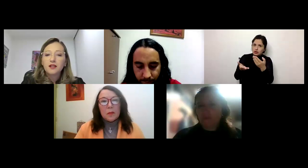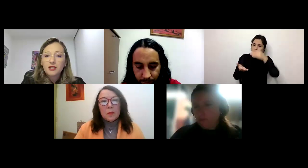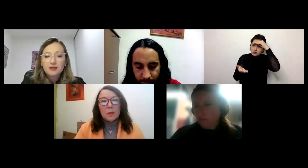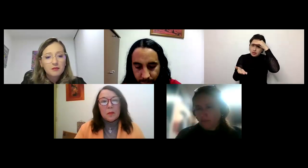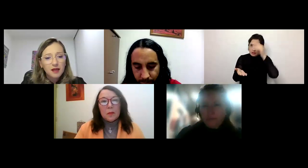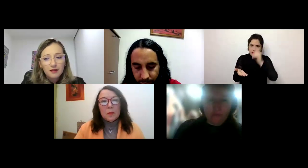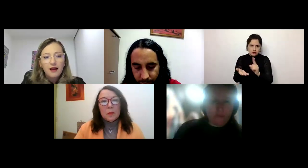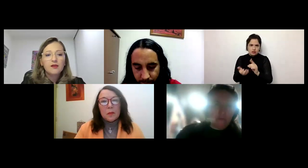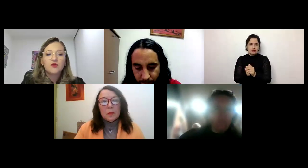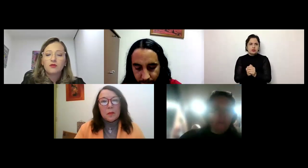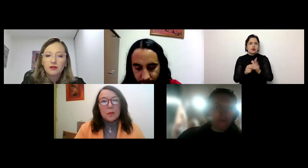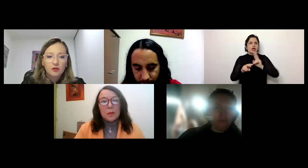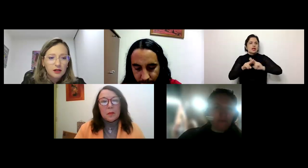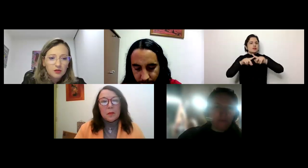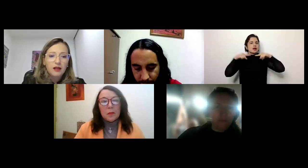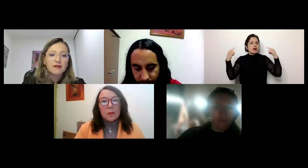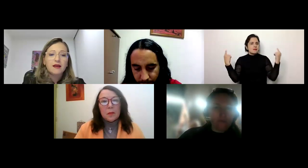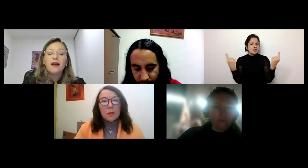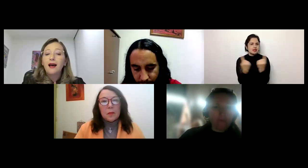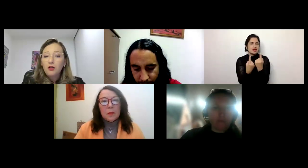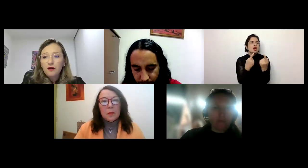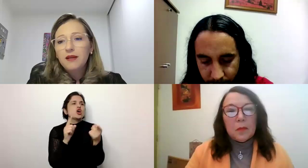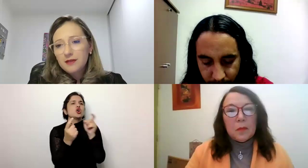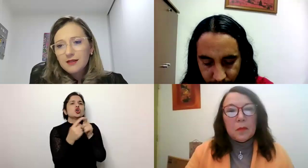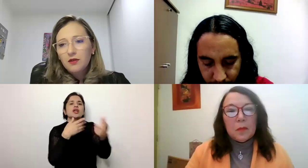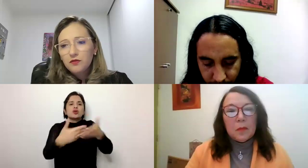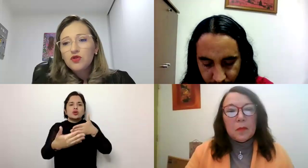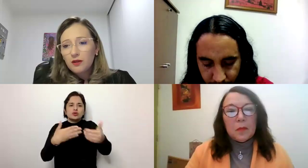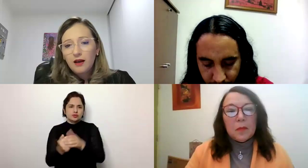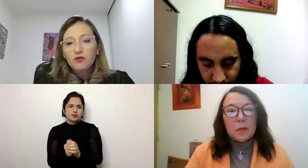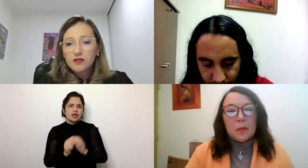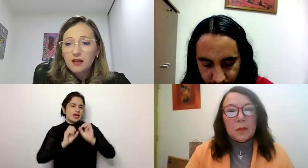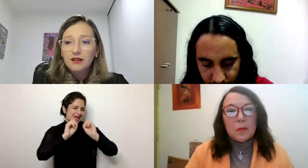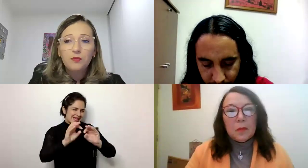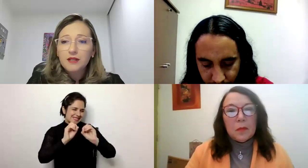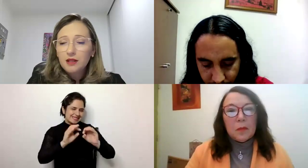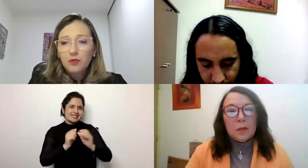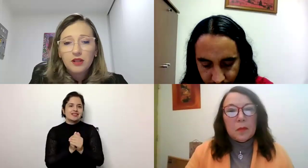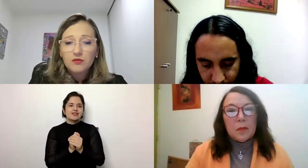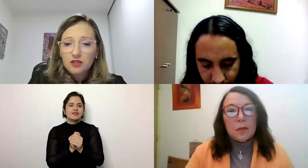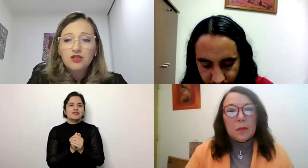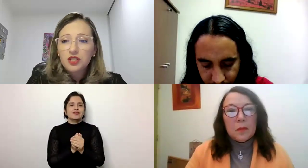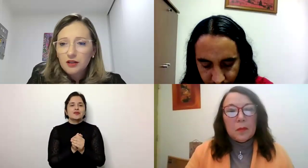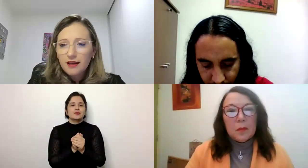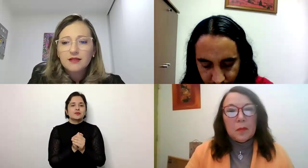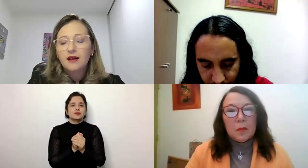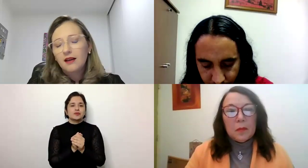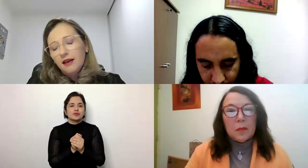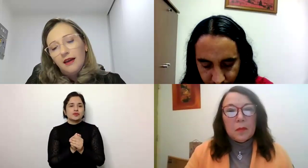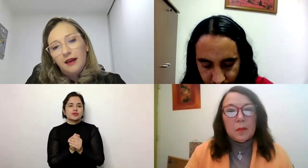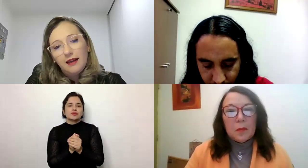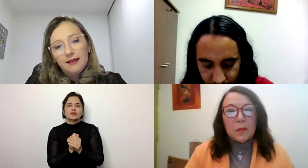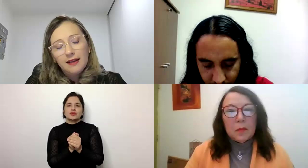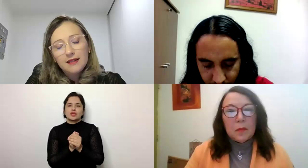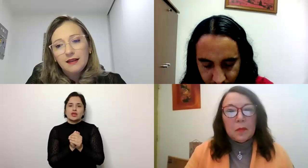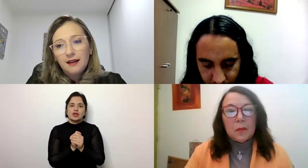as práticas ambientais, contato com a natureza, alfabetização funcional, sim, não podemos desistir dessa